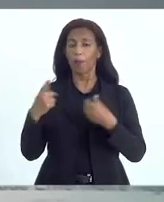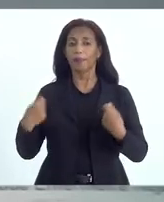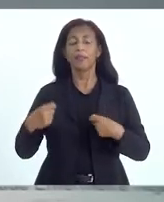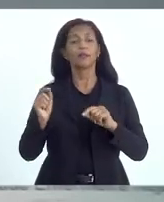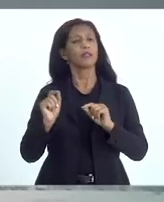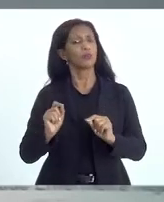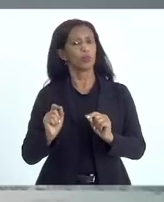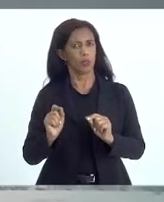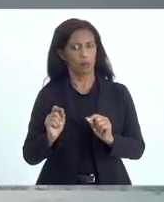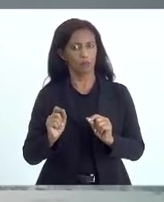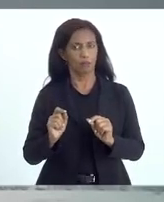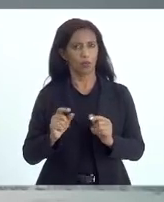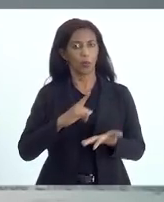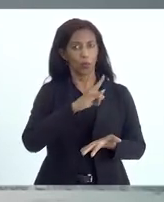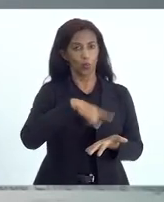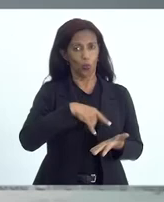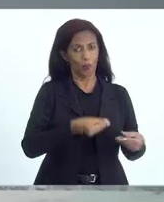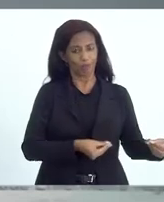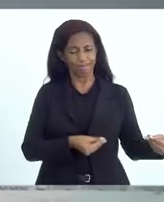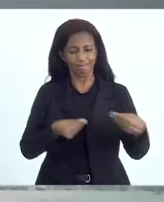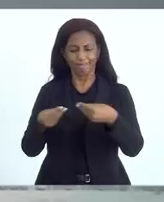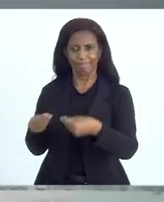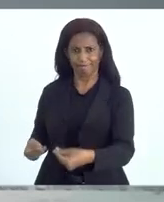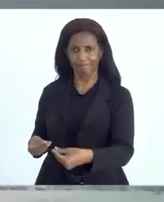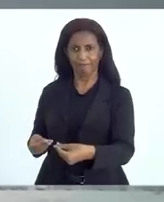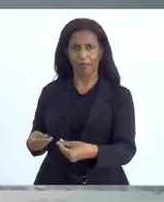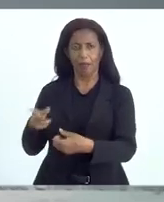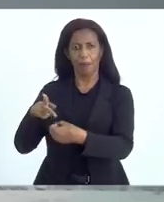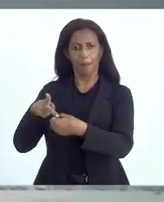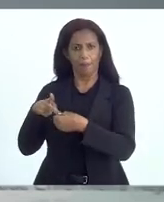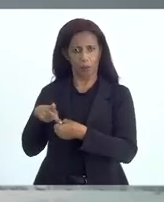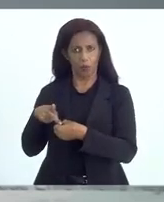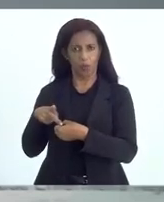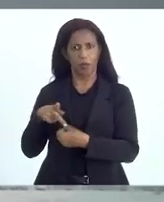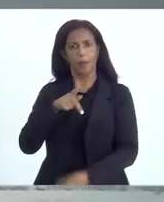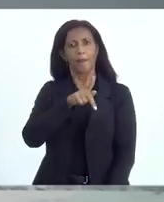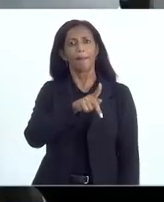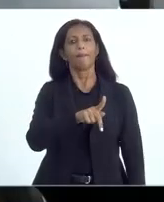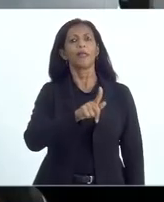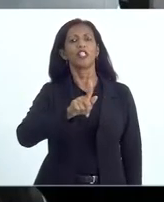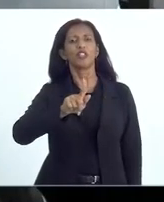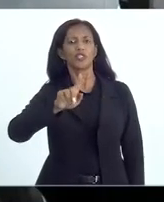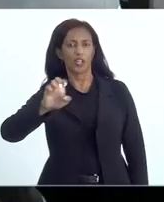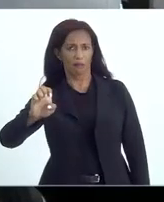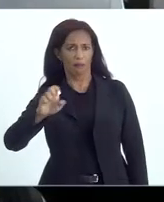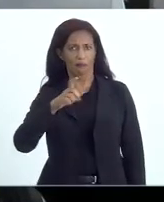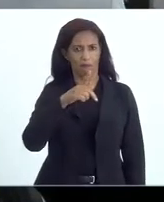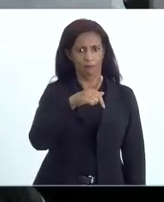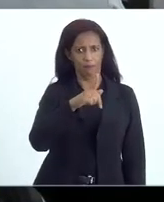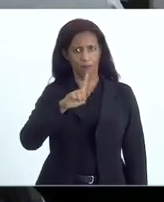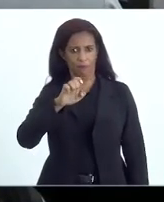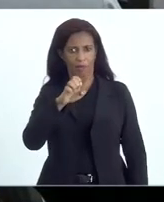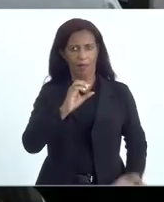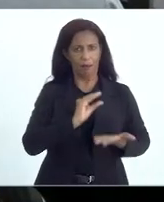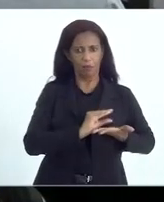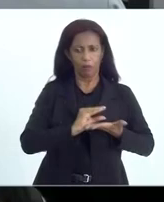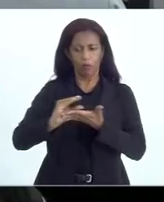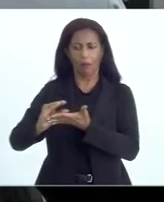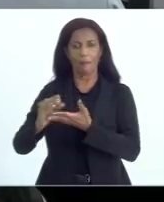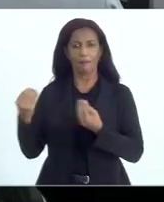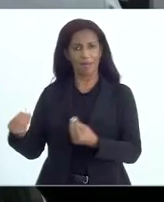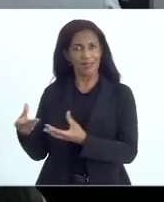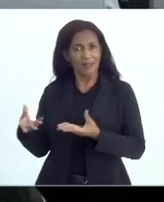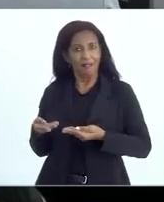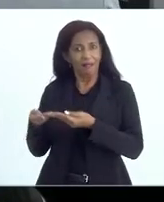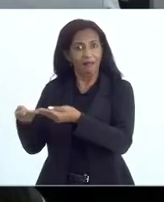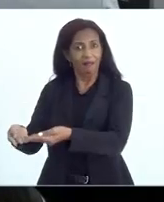documento só chegar na mão dos Procuradores do da procuradoria do estado porque é o que eles necessitam